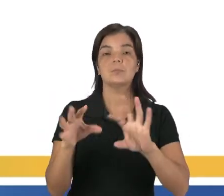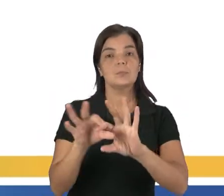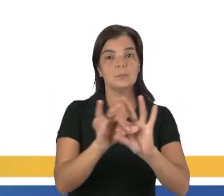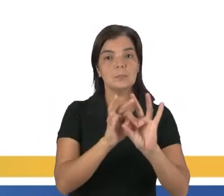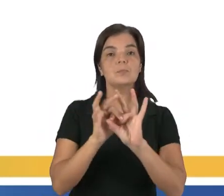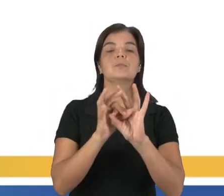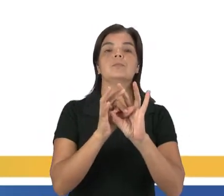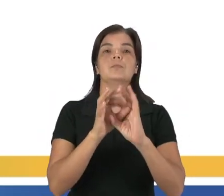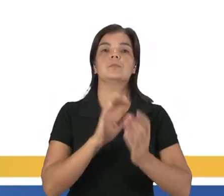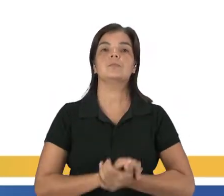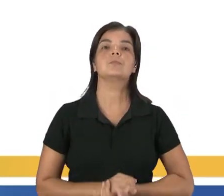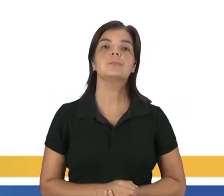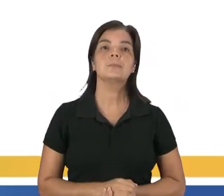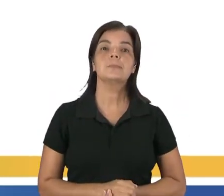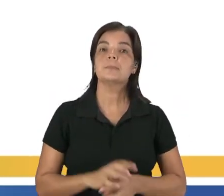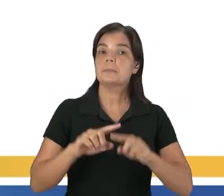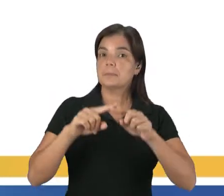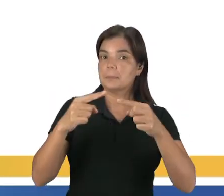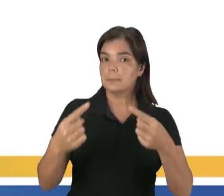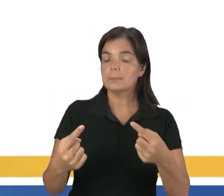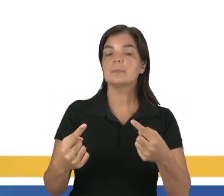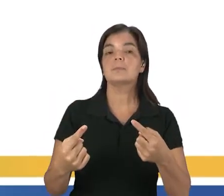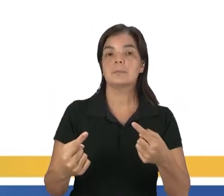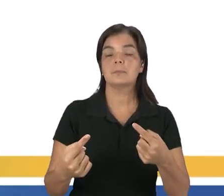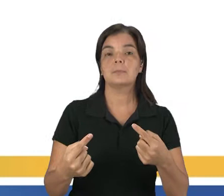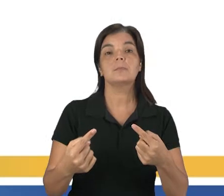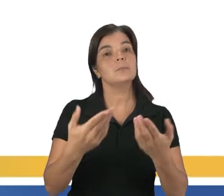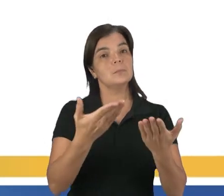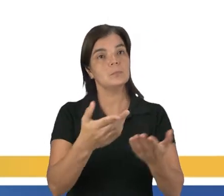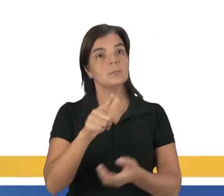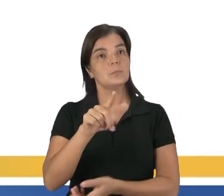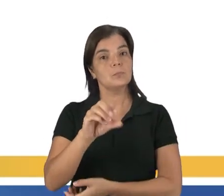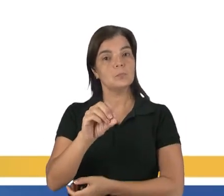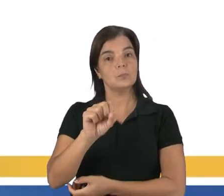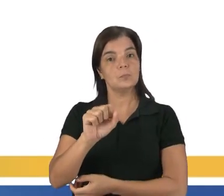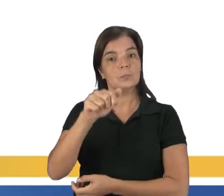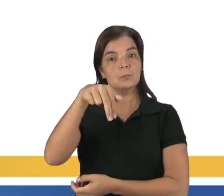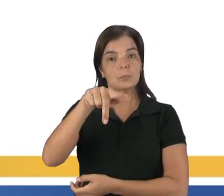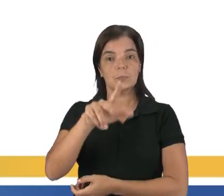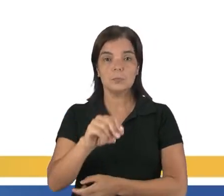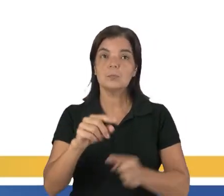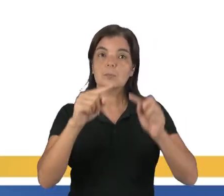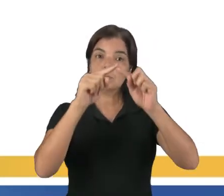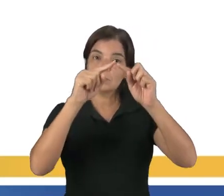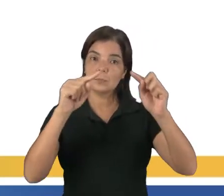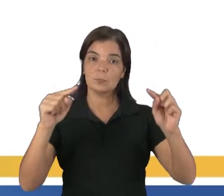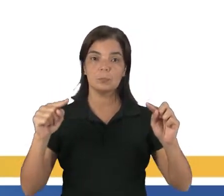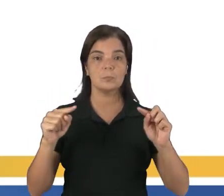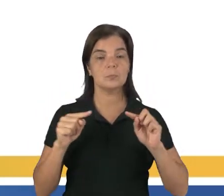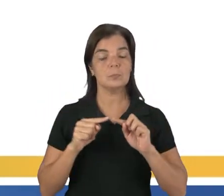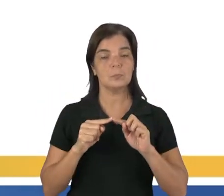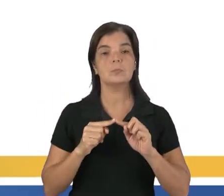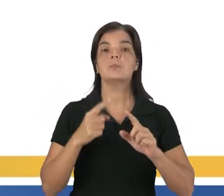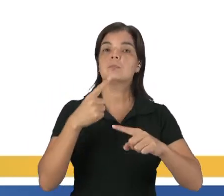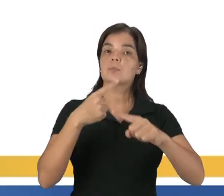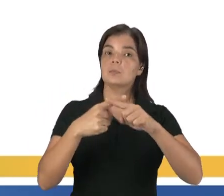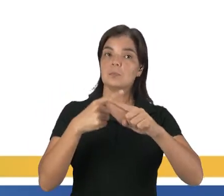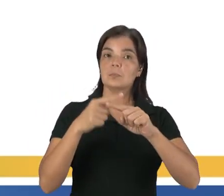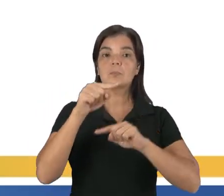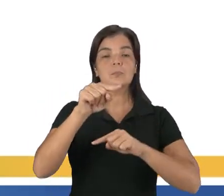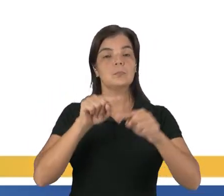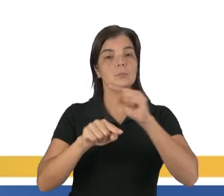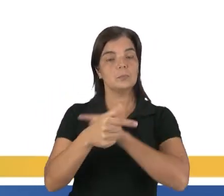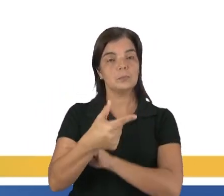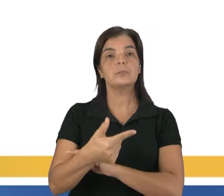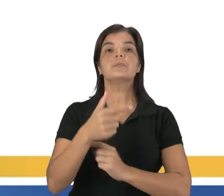junção deles dois, tá ok? Mas, aqui no nosso caso do losango específico, vamos usar as diagonais, multiplicando e